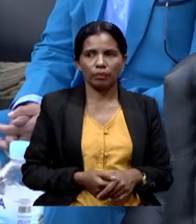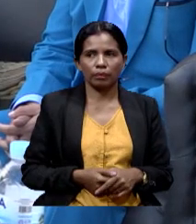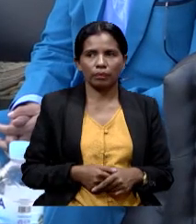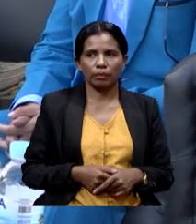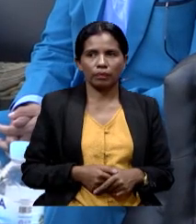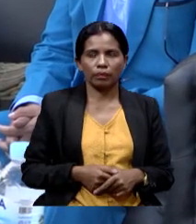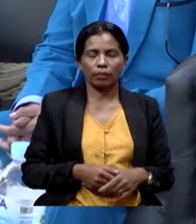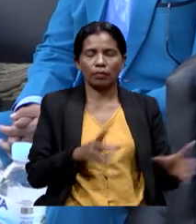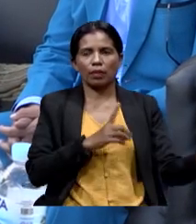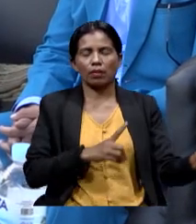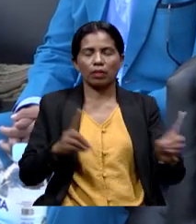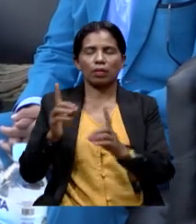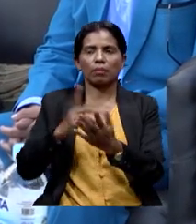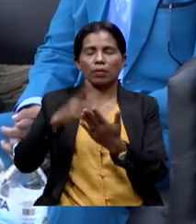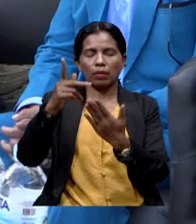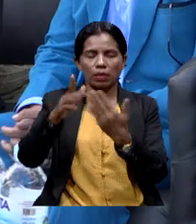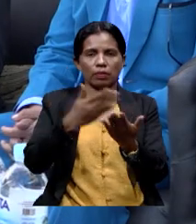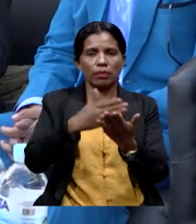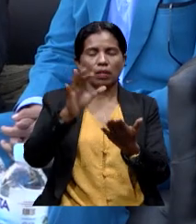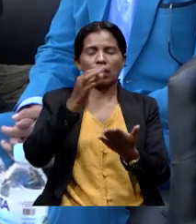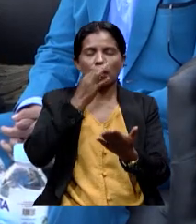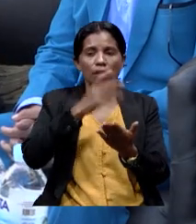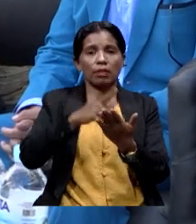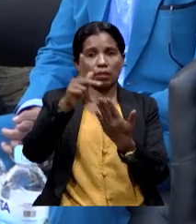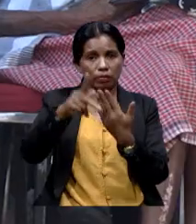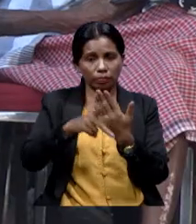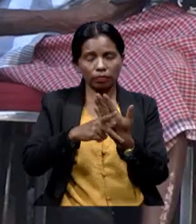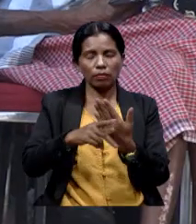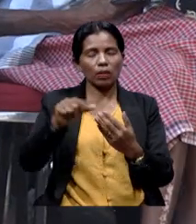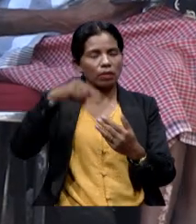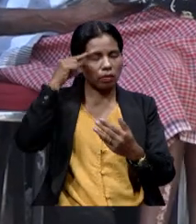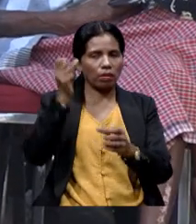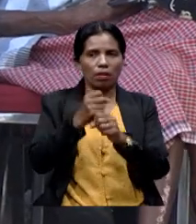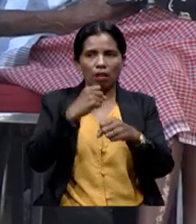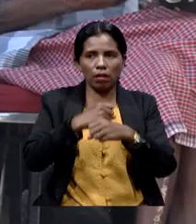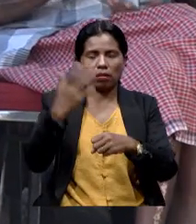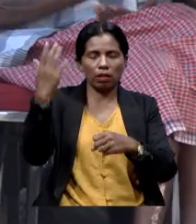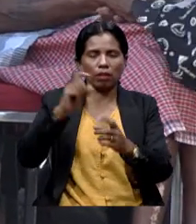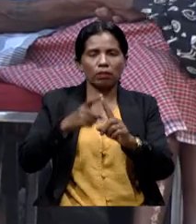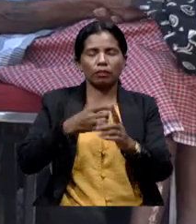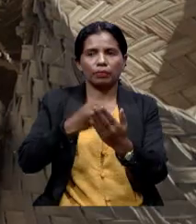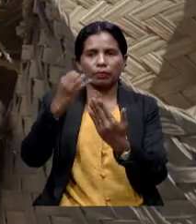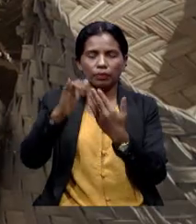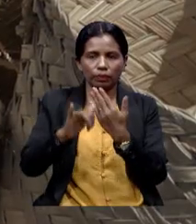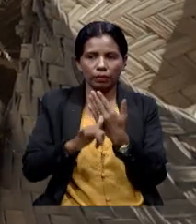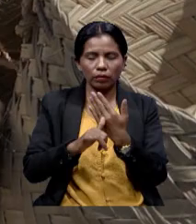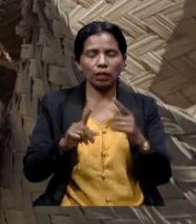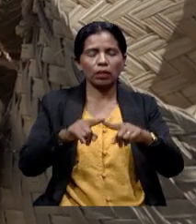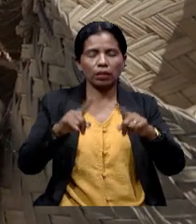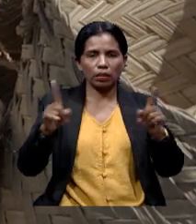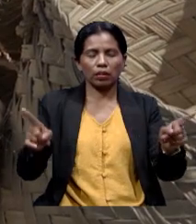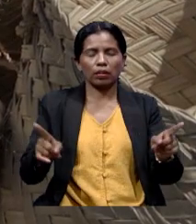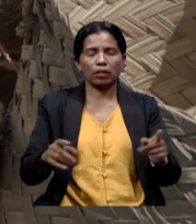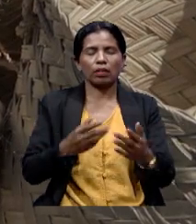E a implementação do programa Cesta Básica Fase da Rua, nebe governo lança ona e junho. Se diferente a distribuição